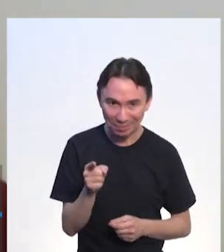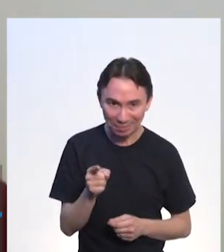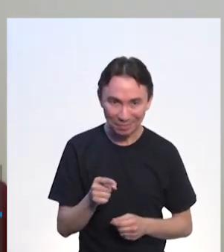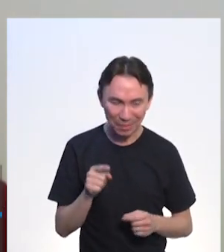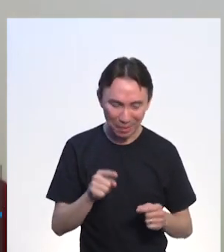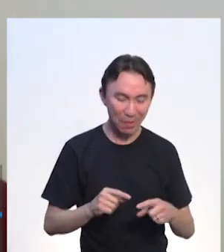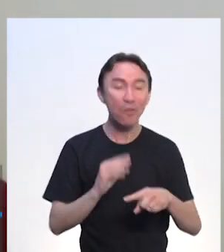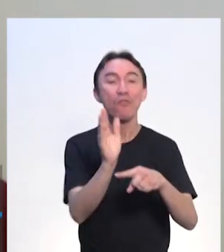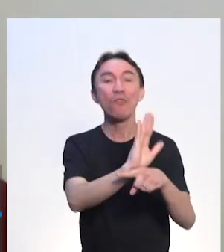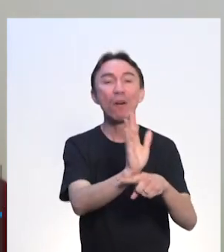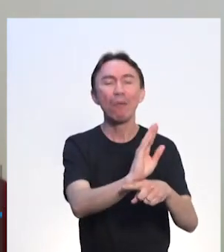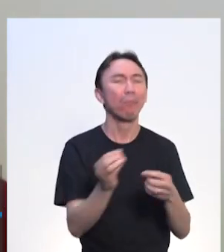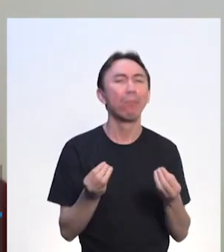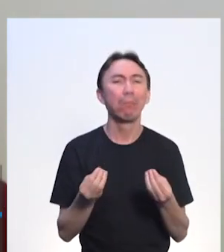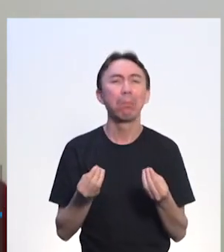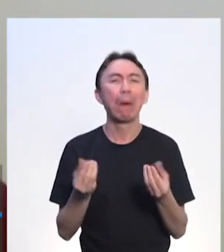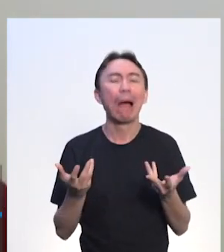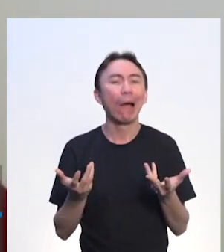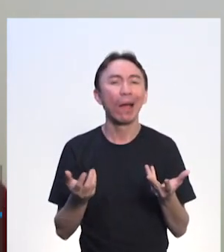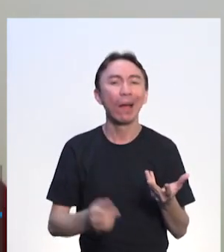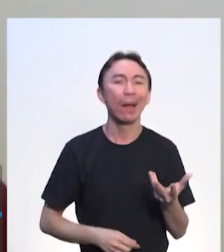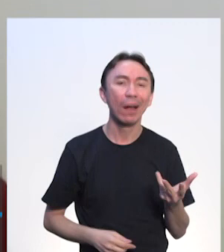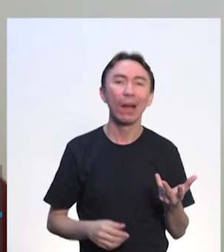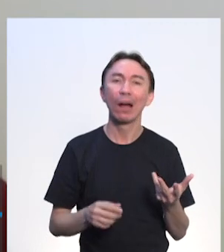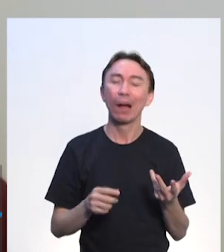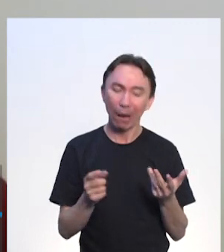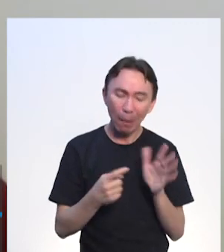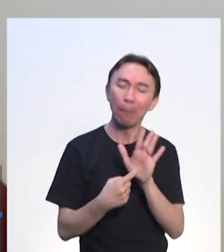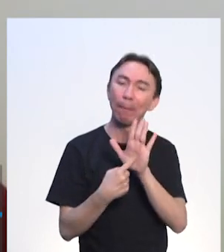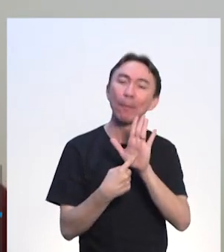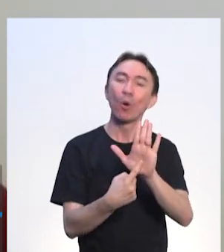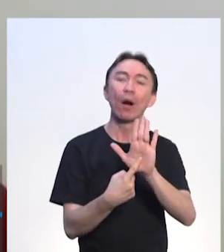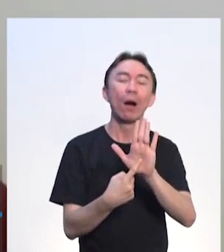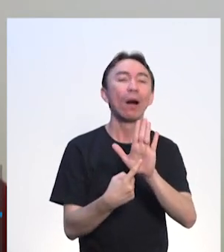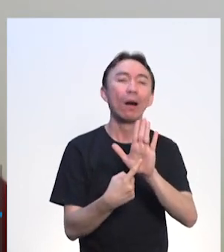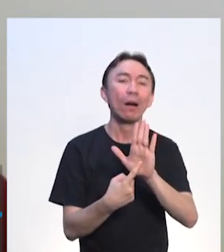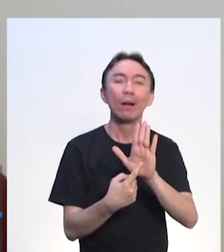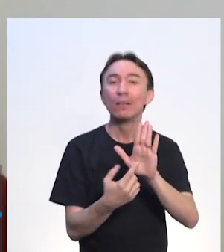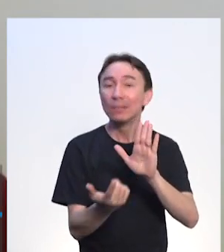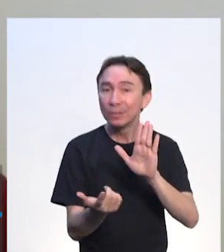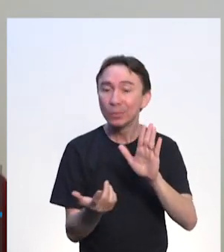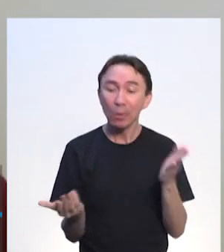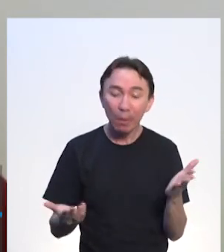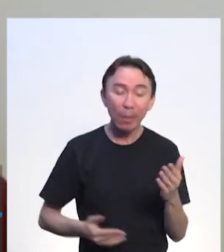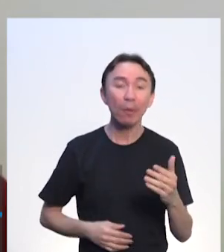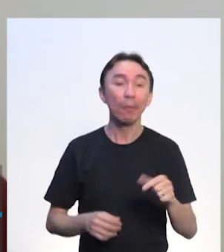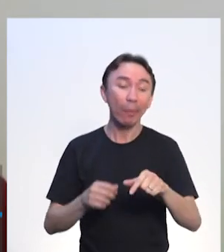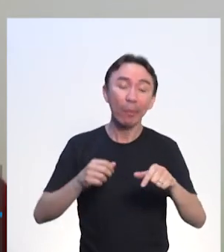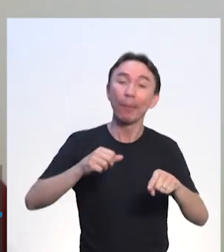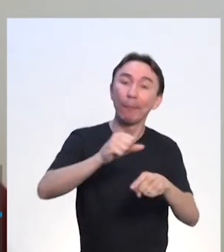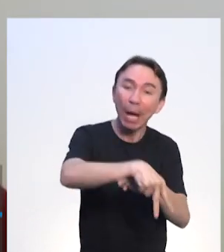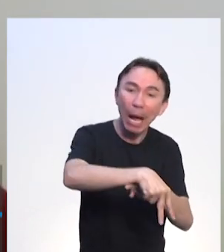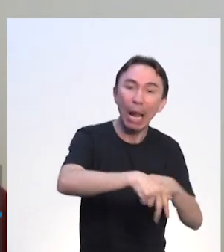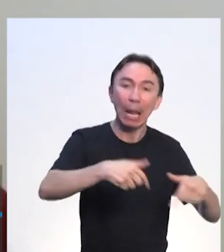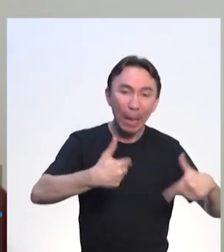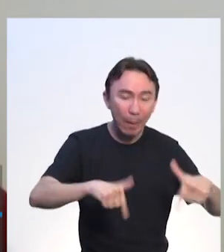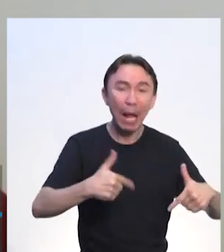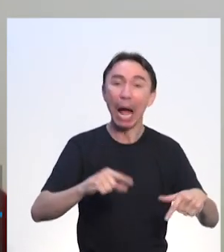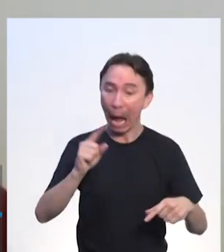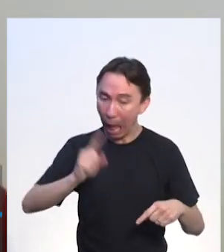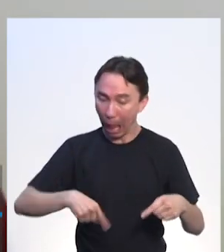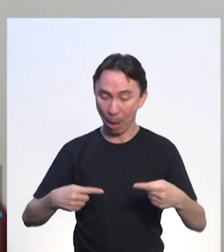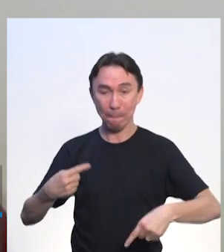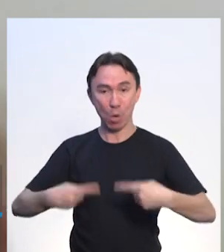desse vídeo era demonstrar o quanto que o emprego, o trabalho é uma política pública